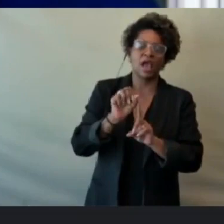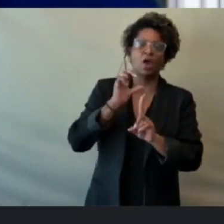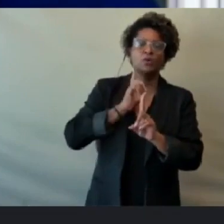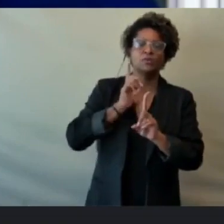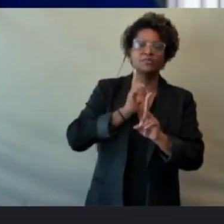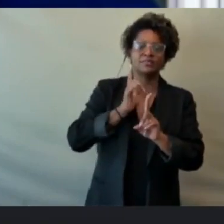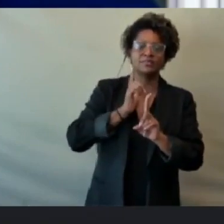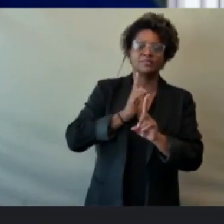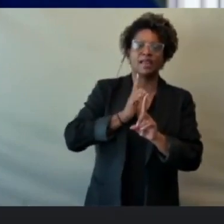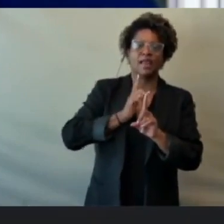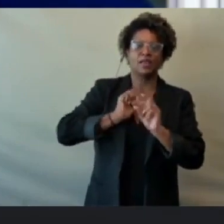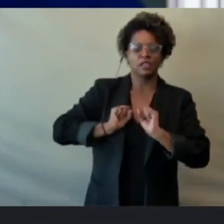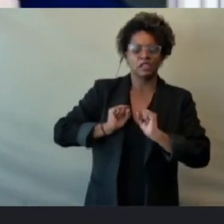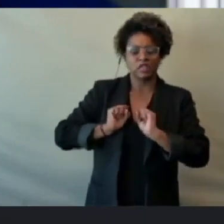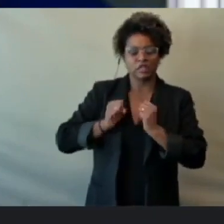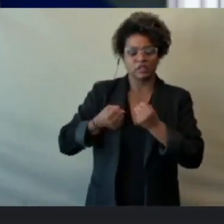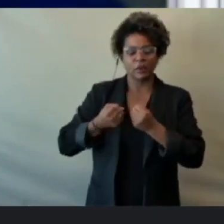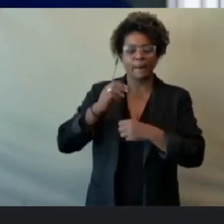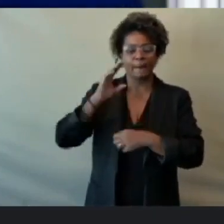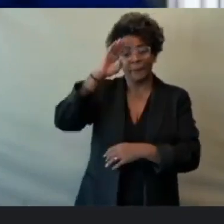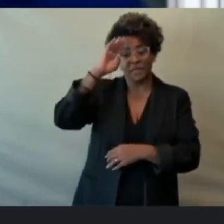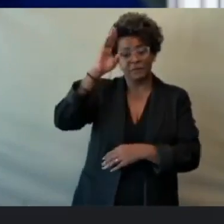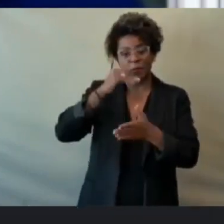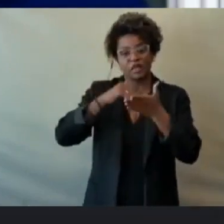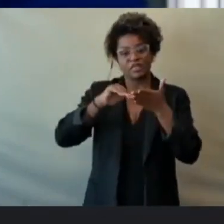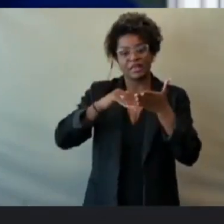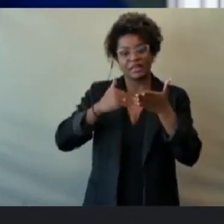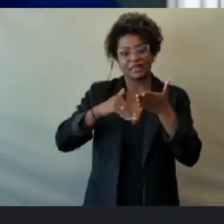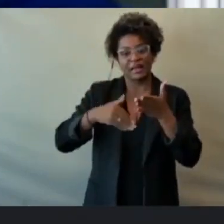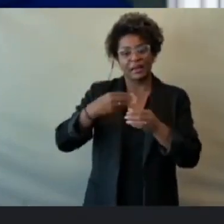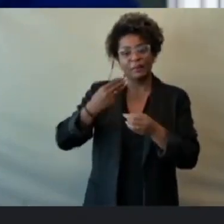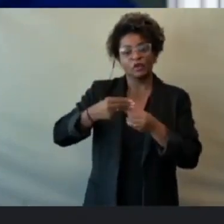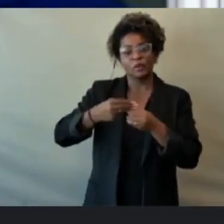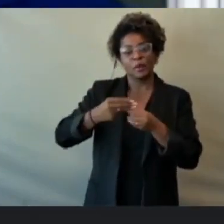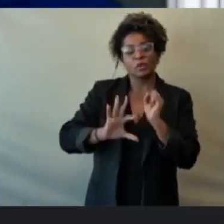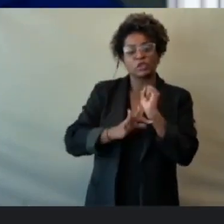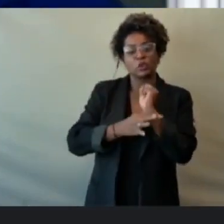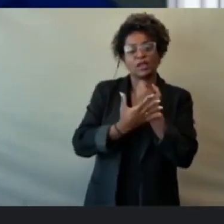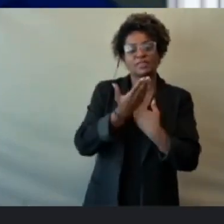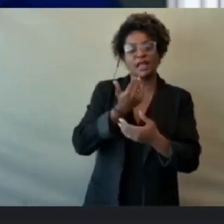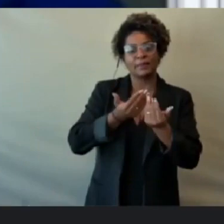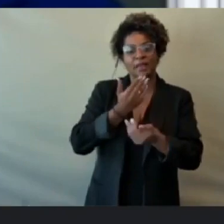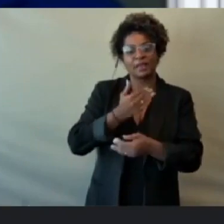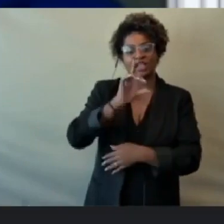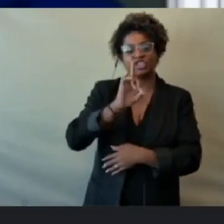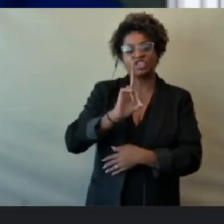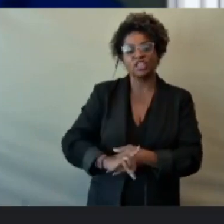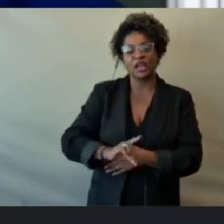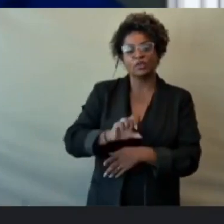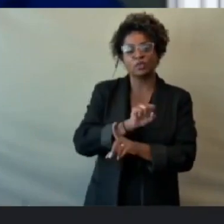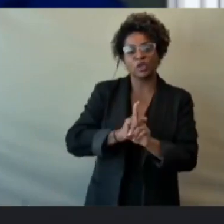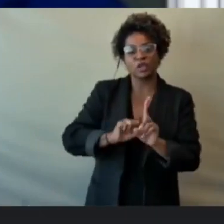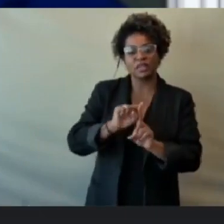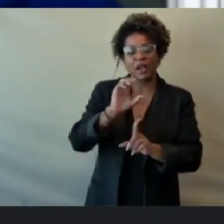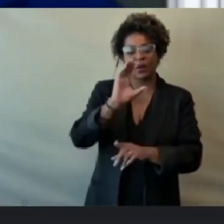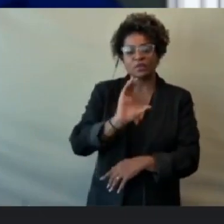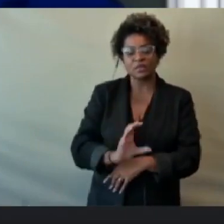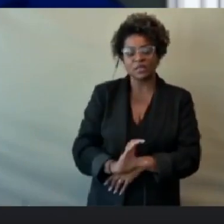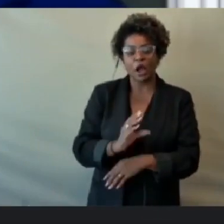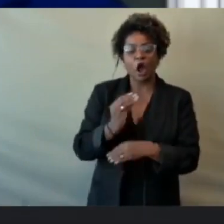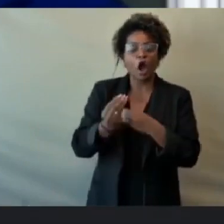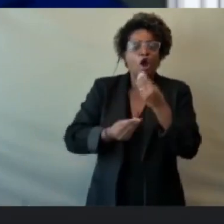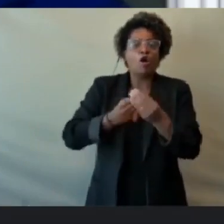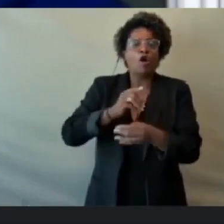Municipal de Segurança Alimentar, assistência social, Direito e Cidadania, como a gente tem pensado o cuidado nessa perspectiva mais